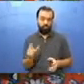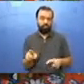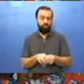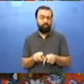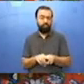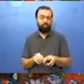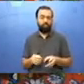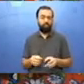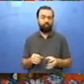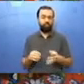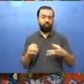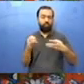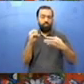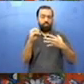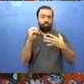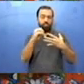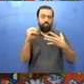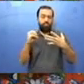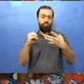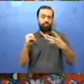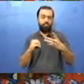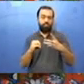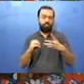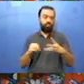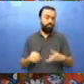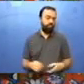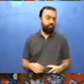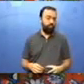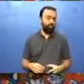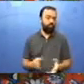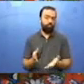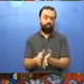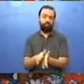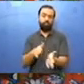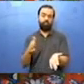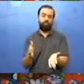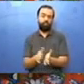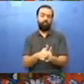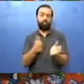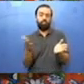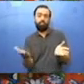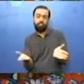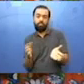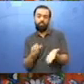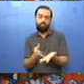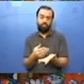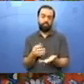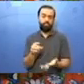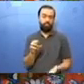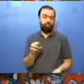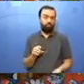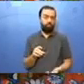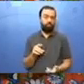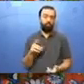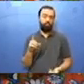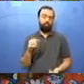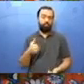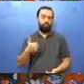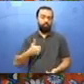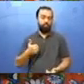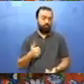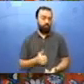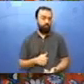nossa história, na página 3. Antes da página 3, olhem só, na primeira página do livro, existe um campo aqui, ó, que